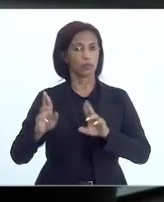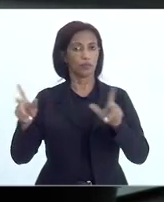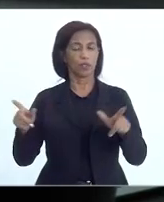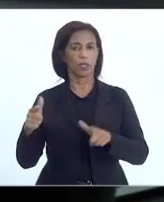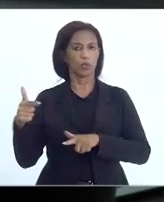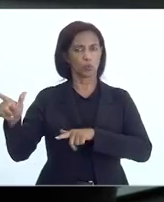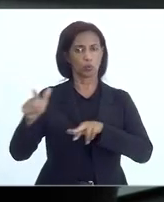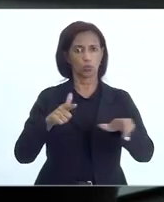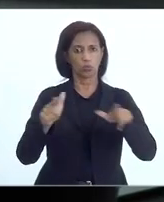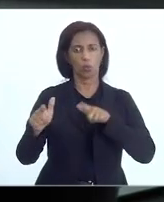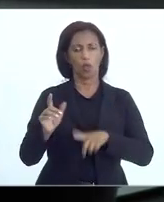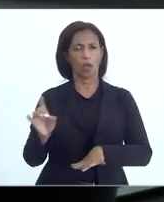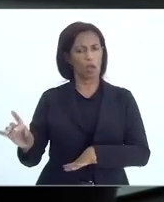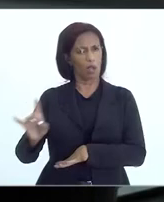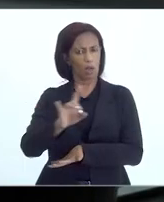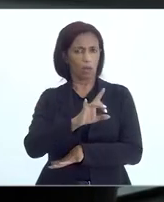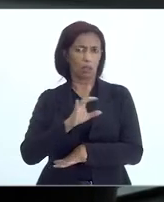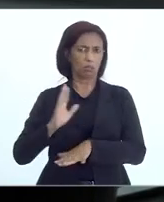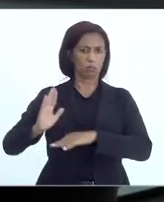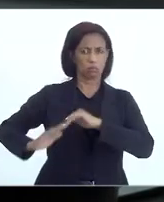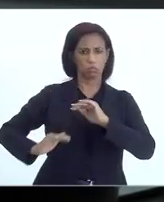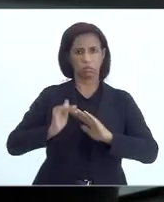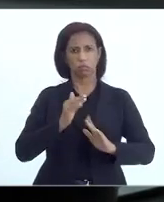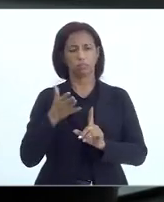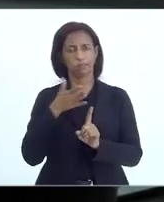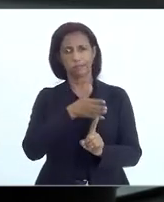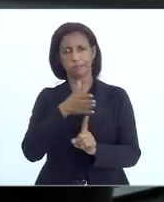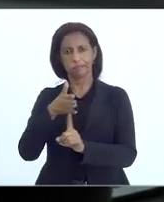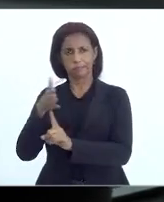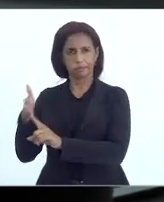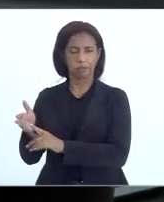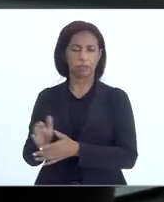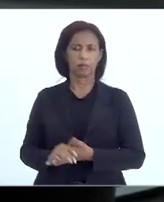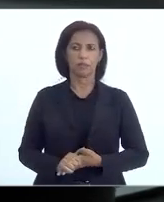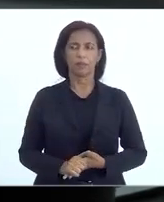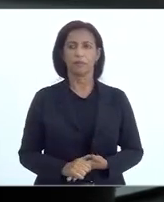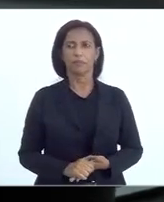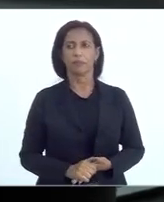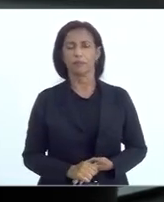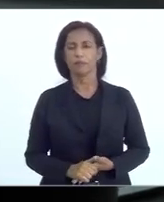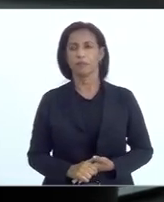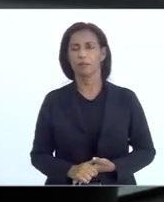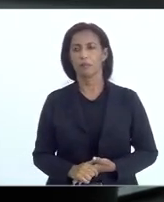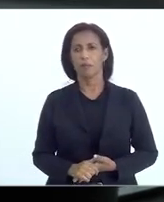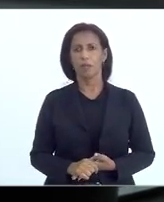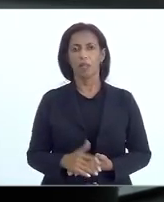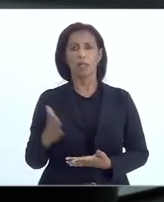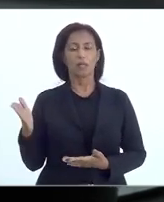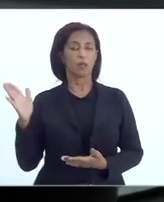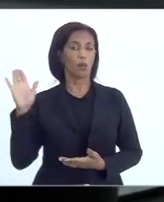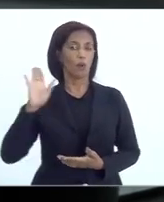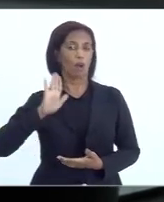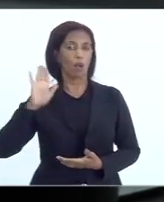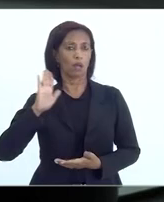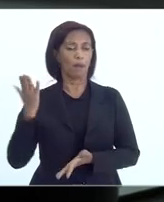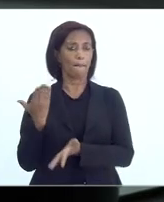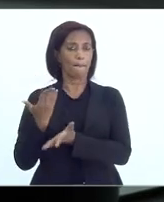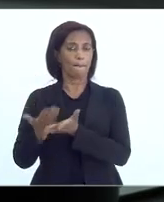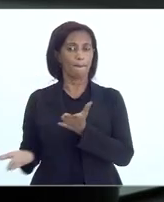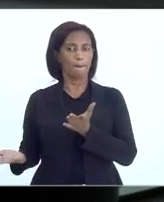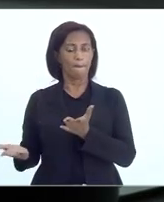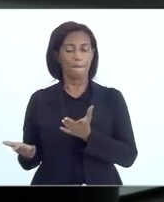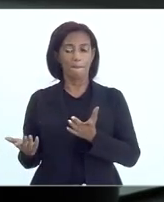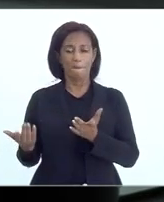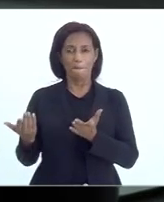diferente dos outros né Cada um tem a sua especialidade artfix especificidade são os candidatos reprovados